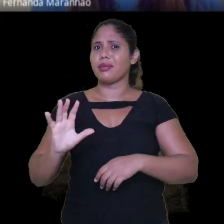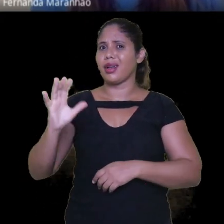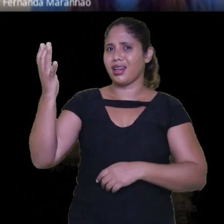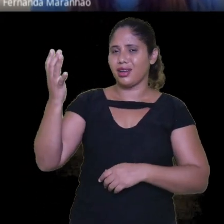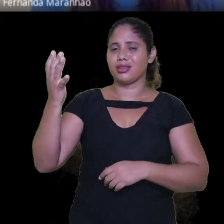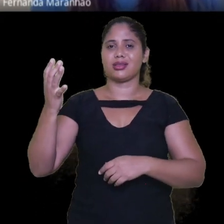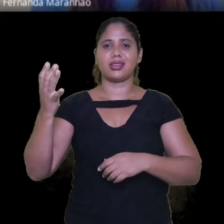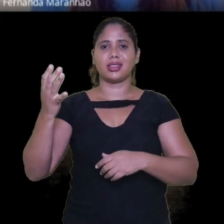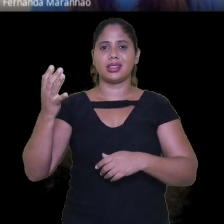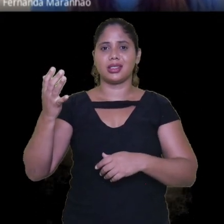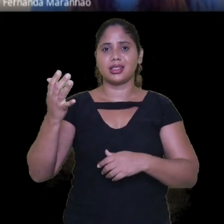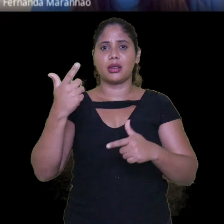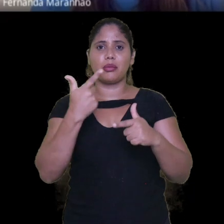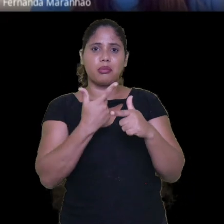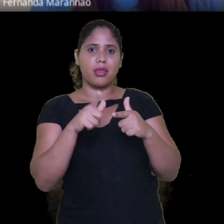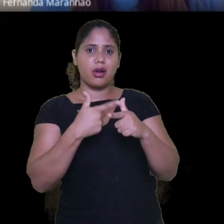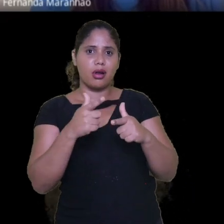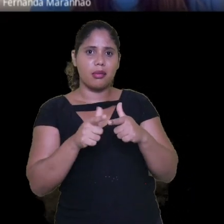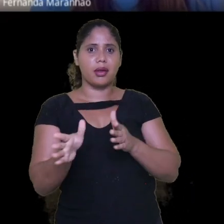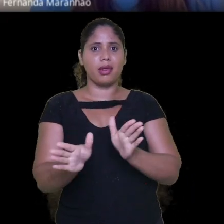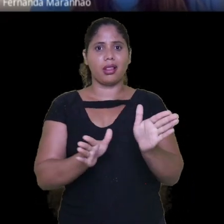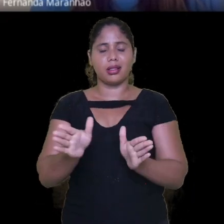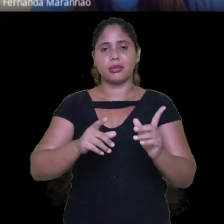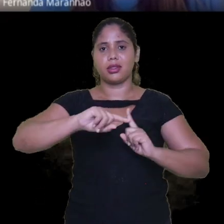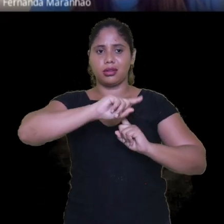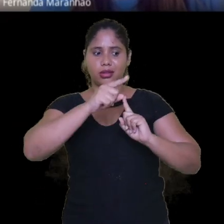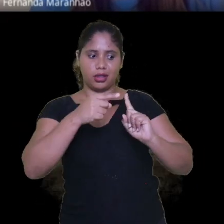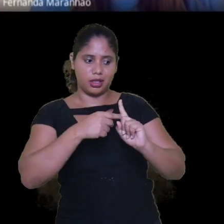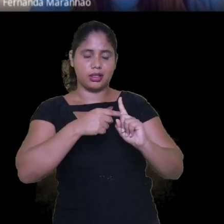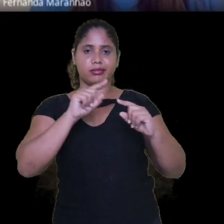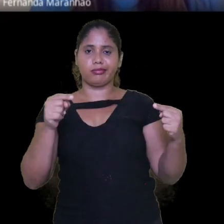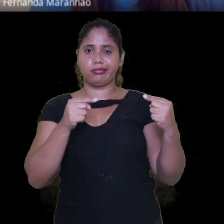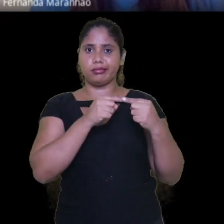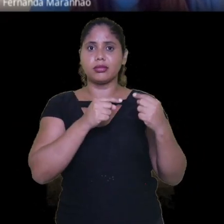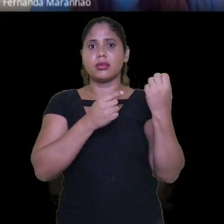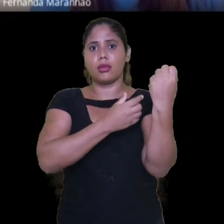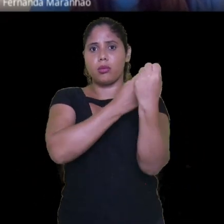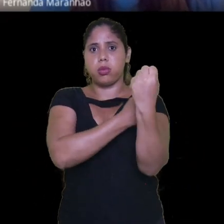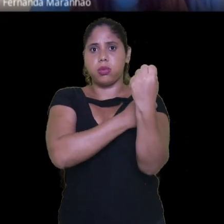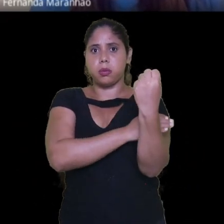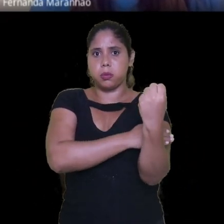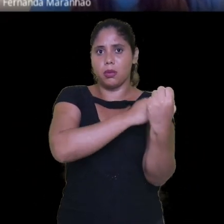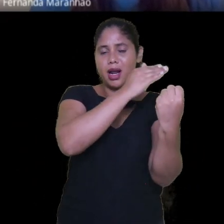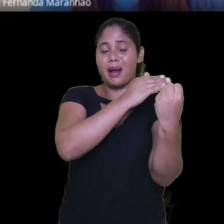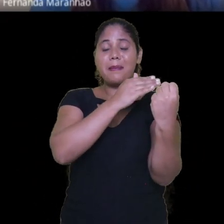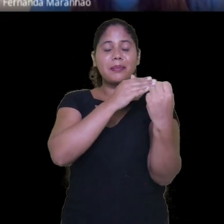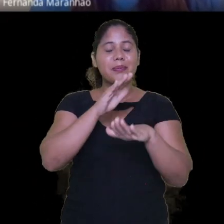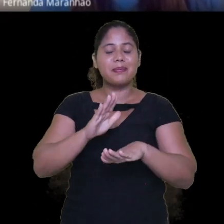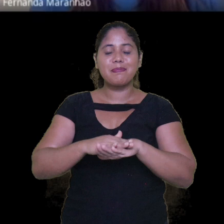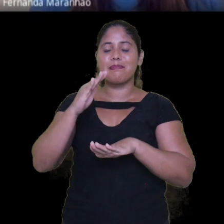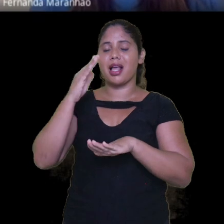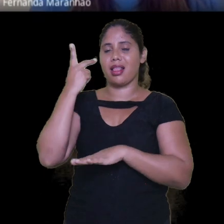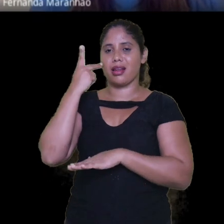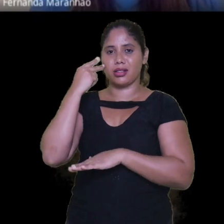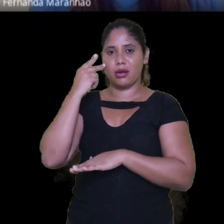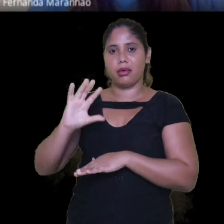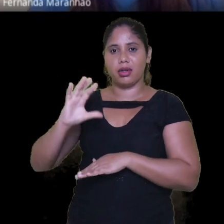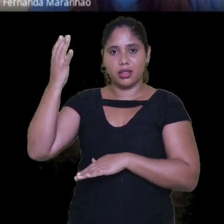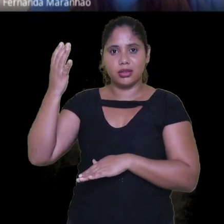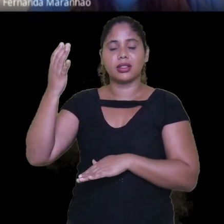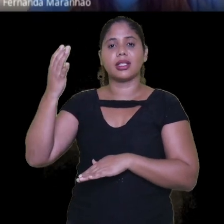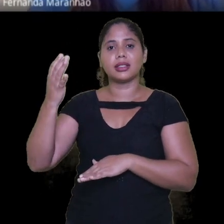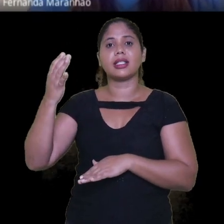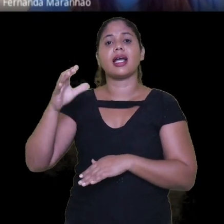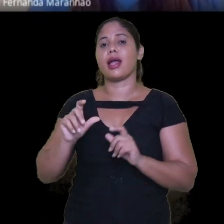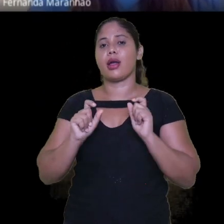hajam sintomas de iminência de eclâmpsia, que também vamos descrever em breve, ou pico hipertensivo.